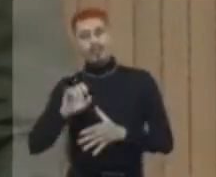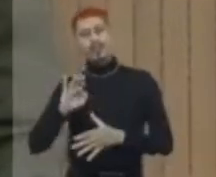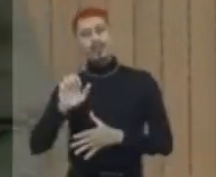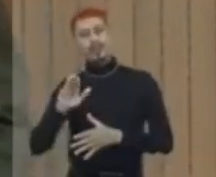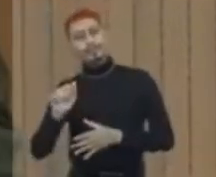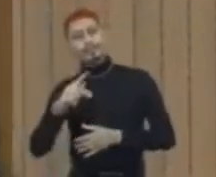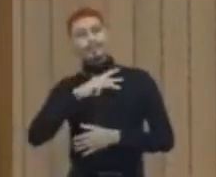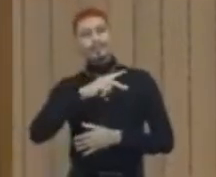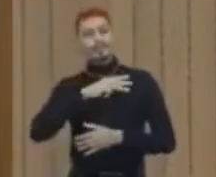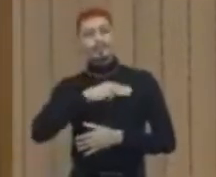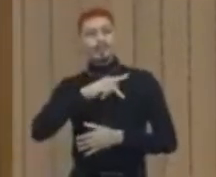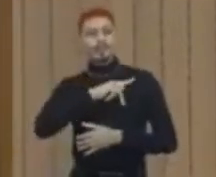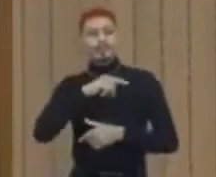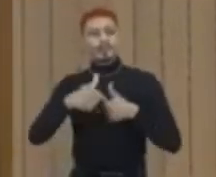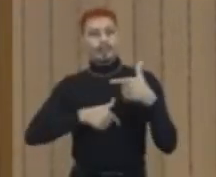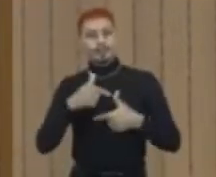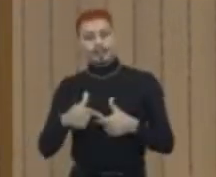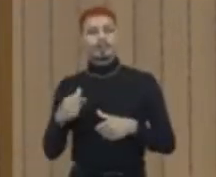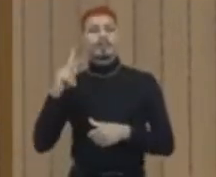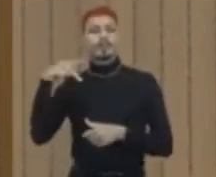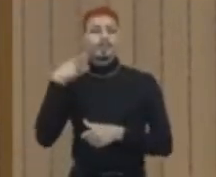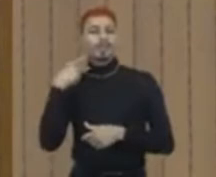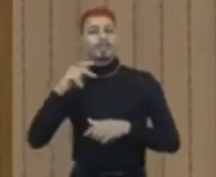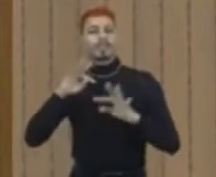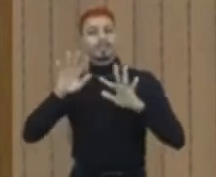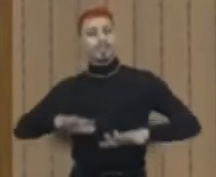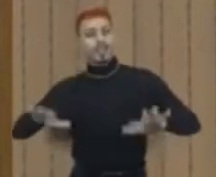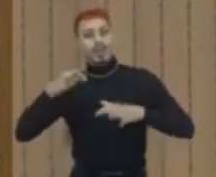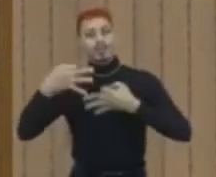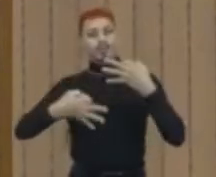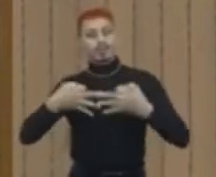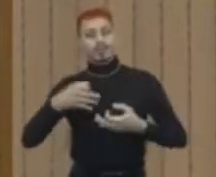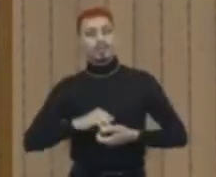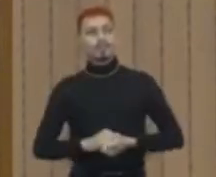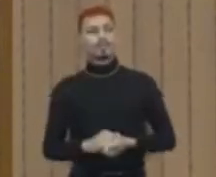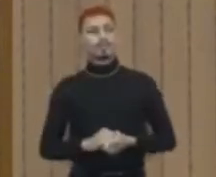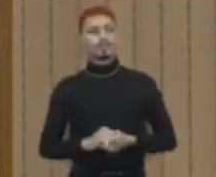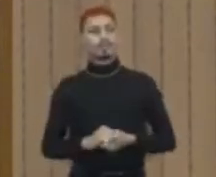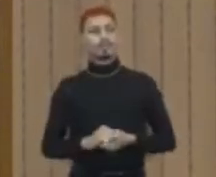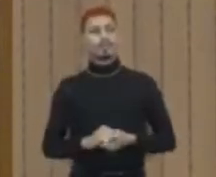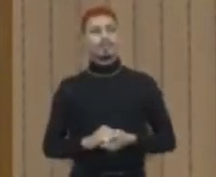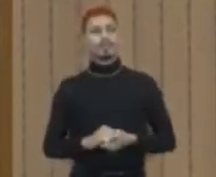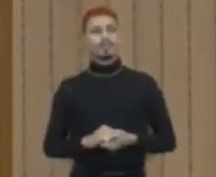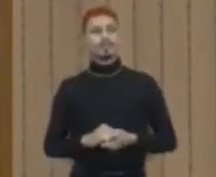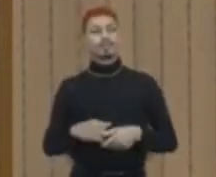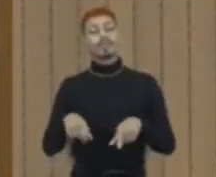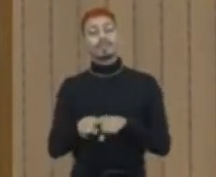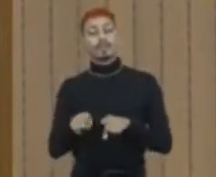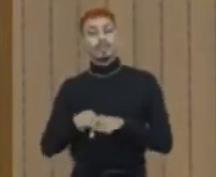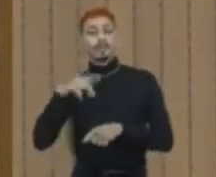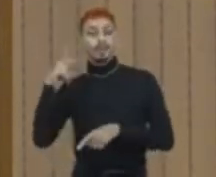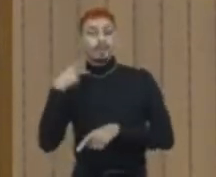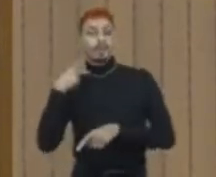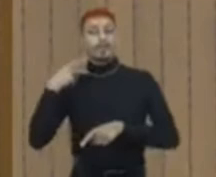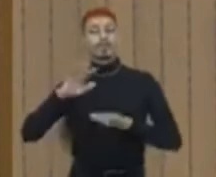Público do Trabalho, Advocacia Geral da União, Procuradoria Geral de Justiça. Também queria saudar além do Procurador-Geral de Justiça